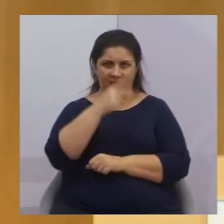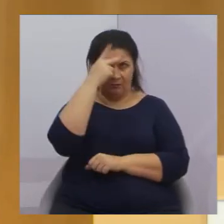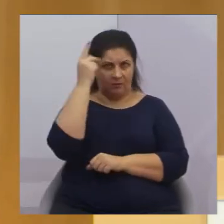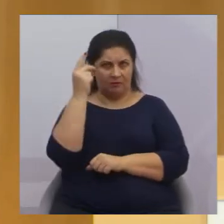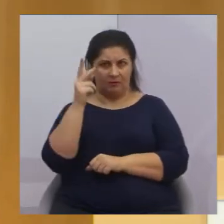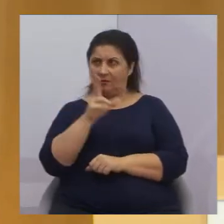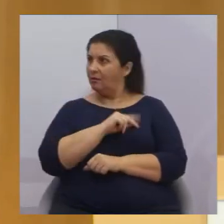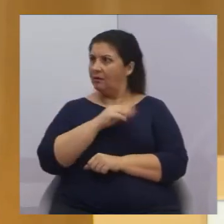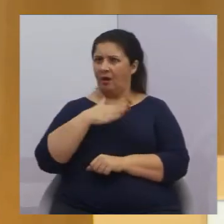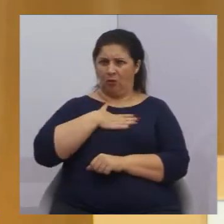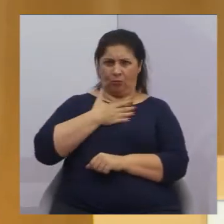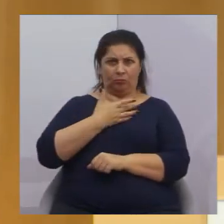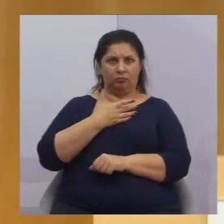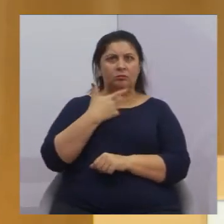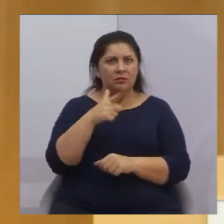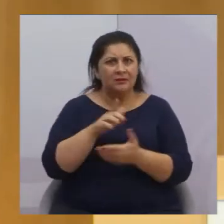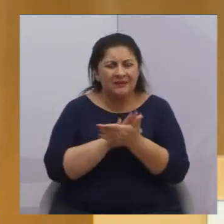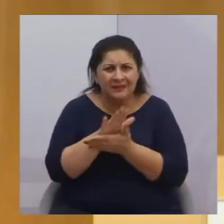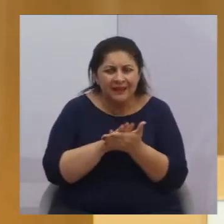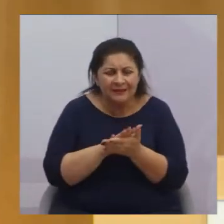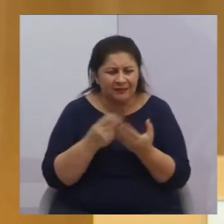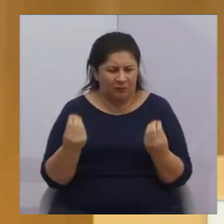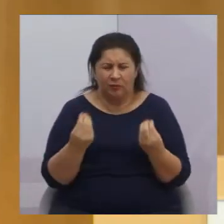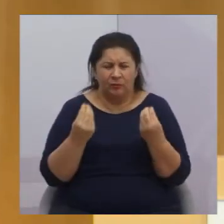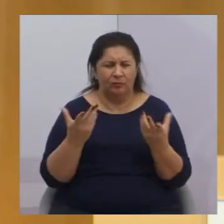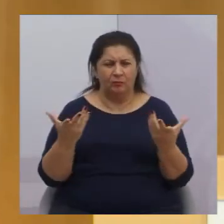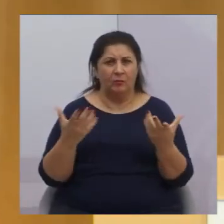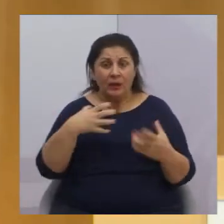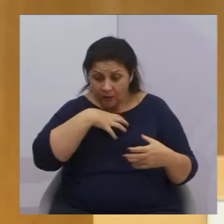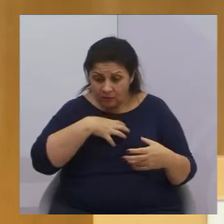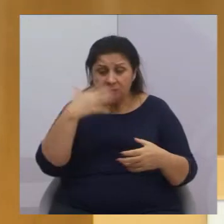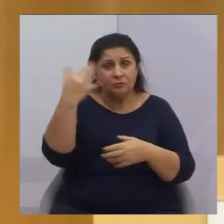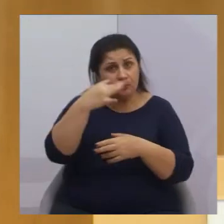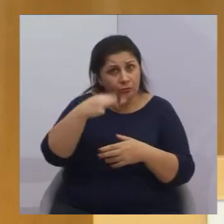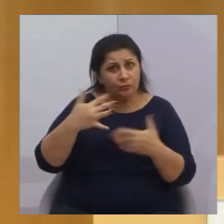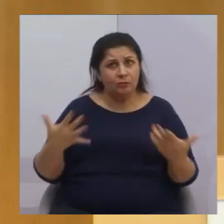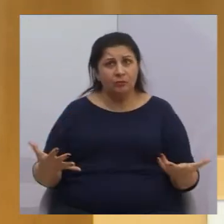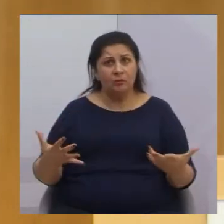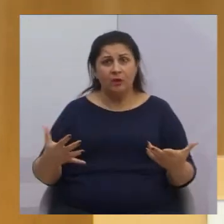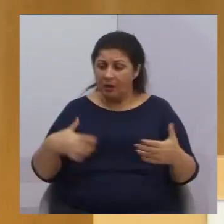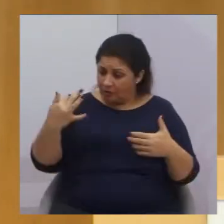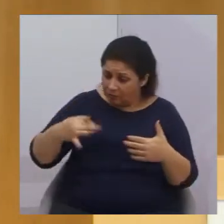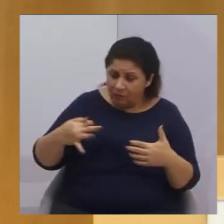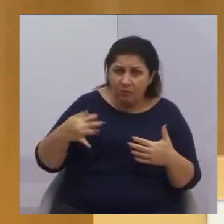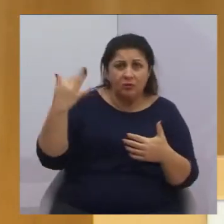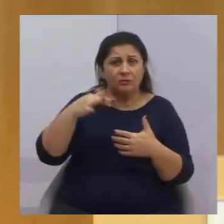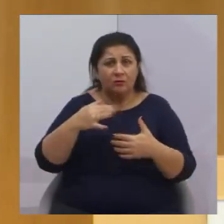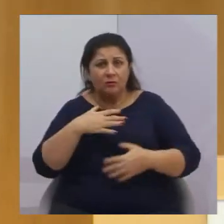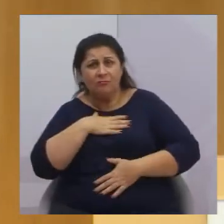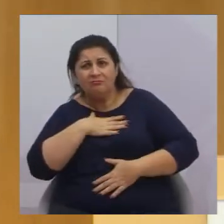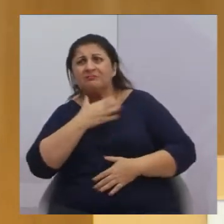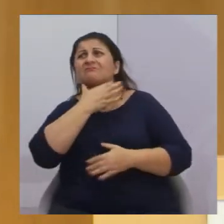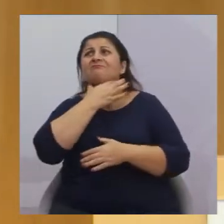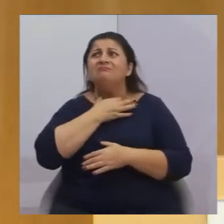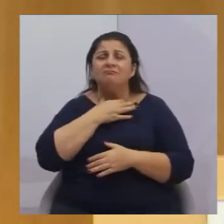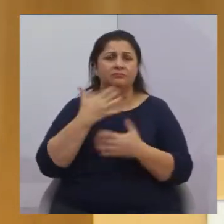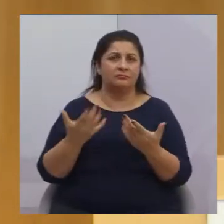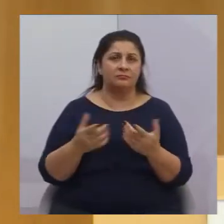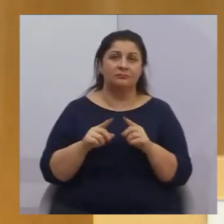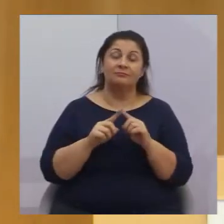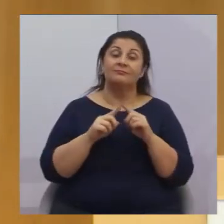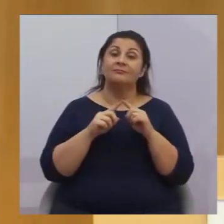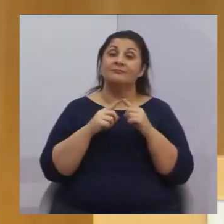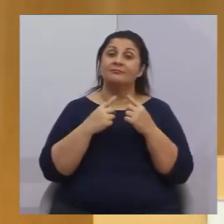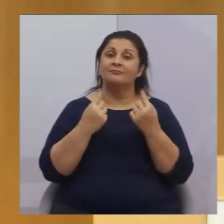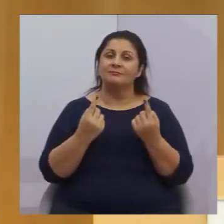leva aquele susto, né? Como assim? Não tenho nada? Eu estou sentindo dor, eu estou sentindo isso, eu estou sentindo aquilo. Não, mas